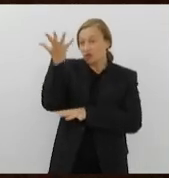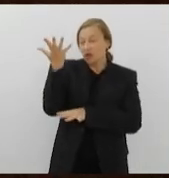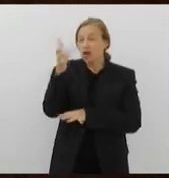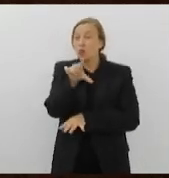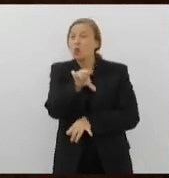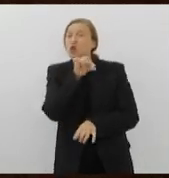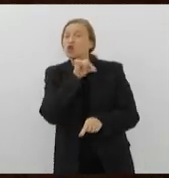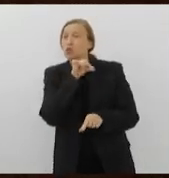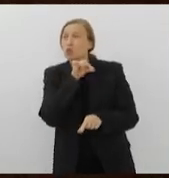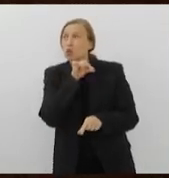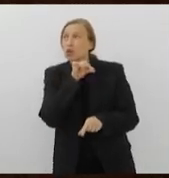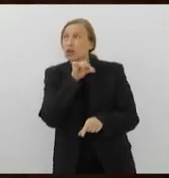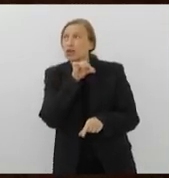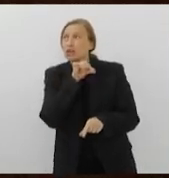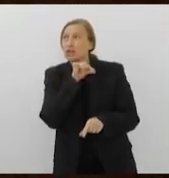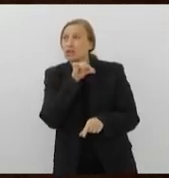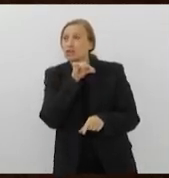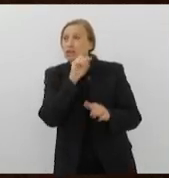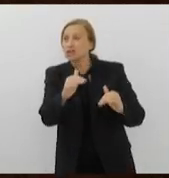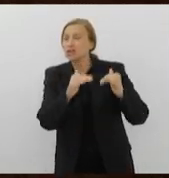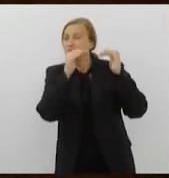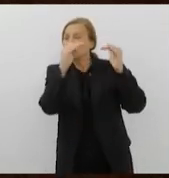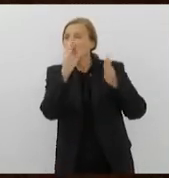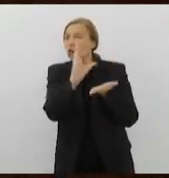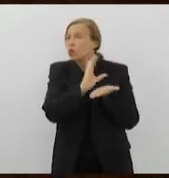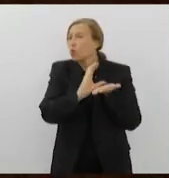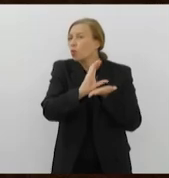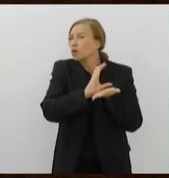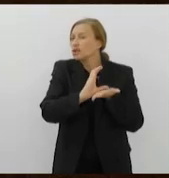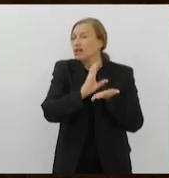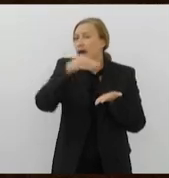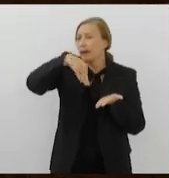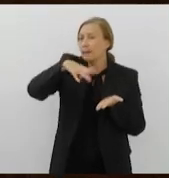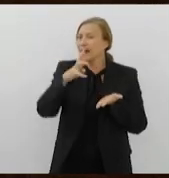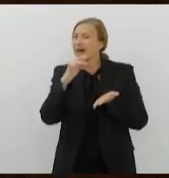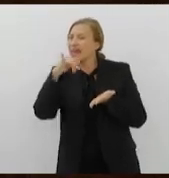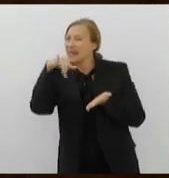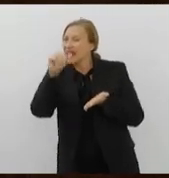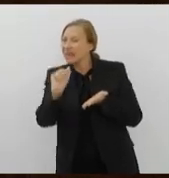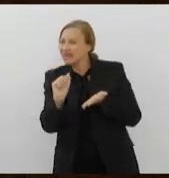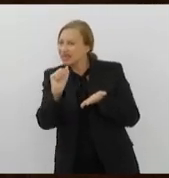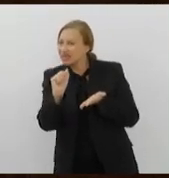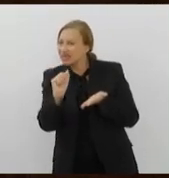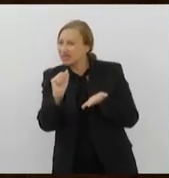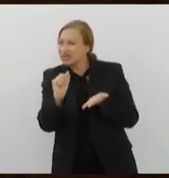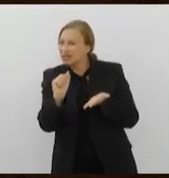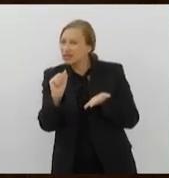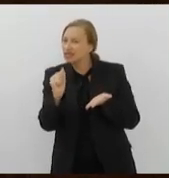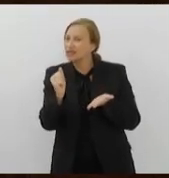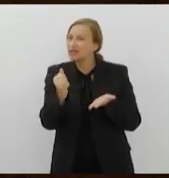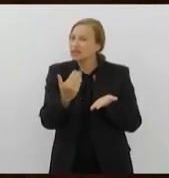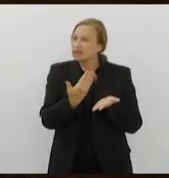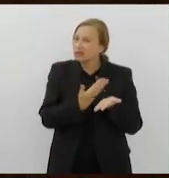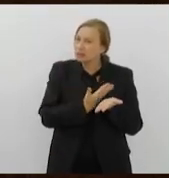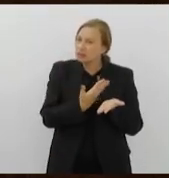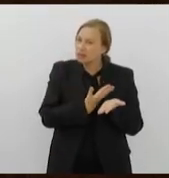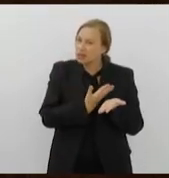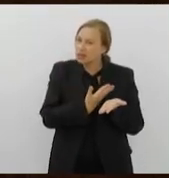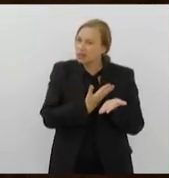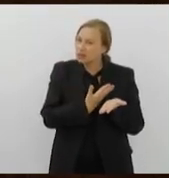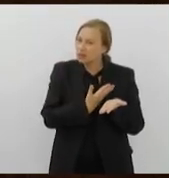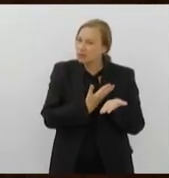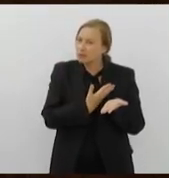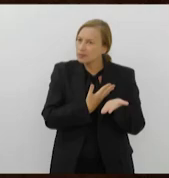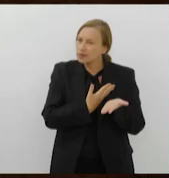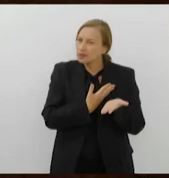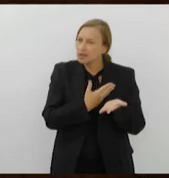da excelentíssima conselheira Mariana Montebello Willemann, minha amigo, pai é meu amigo, mas